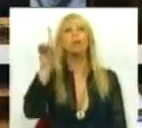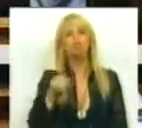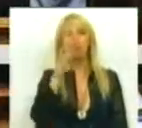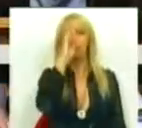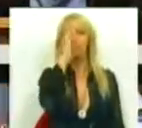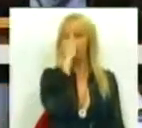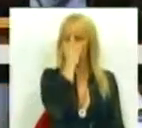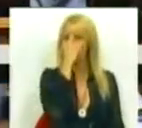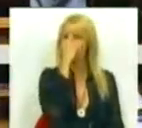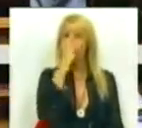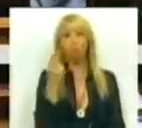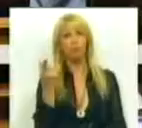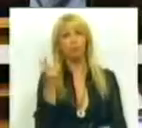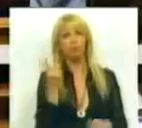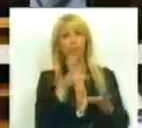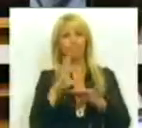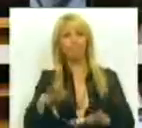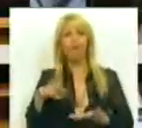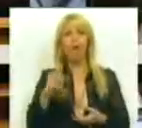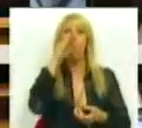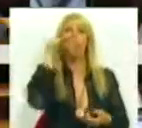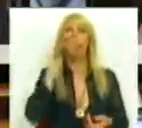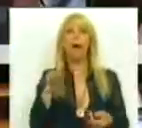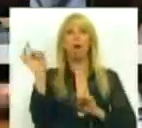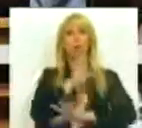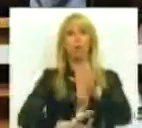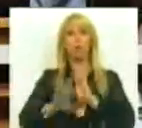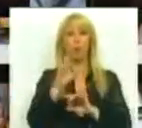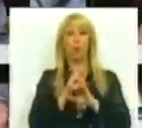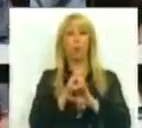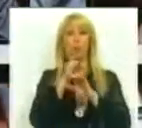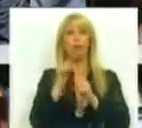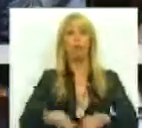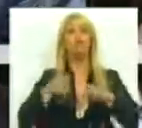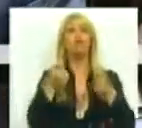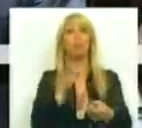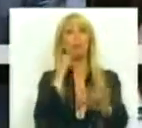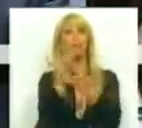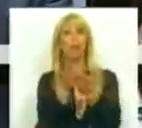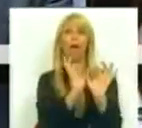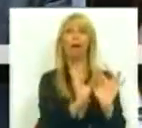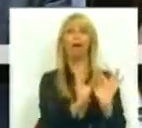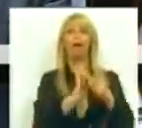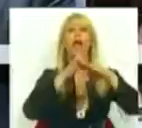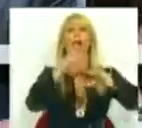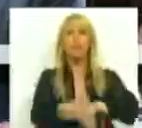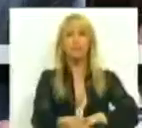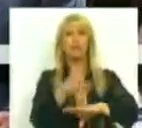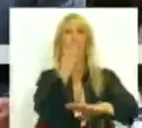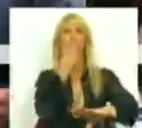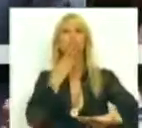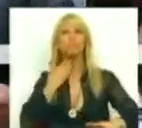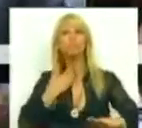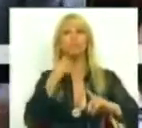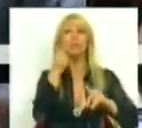esforço de capitalização do Banco Europeu de Investimentos, com isso favorecendo o acesso a financiamento por parte das